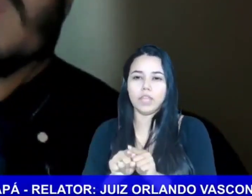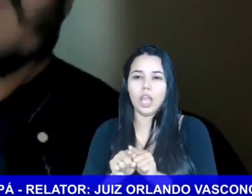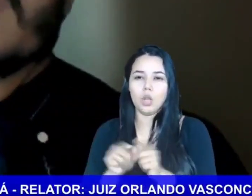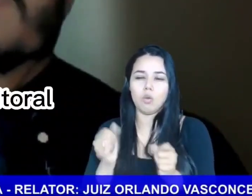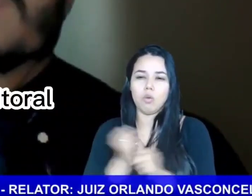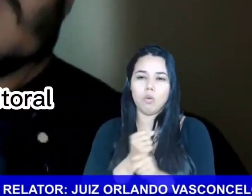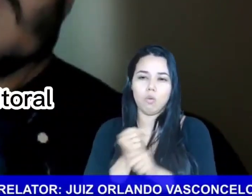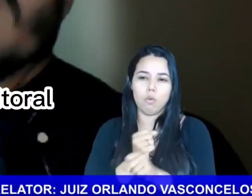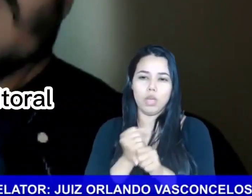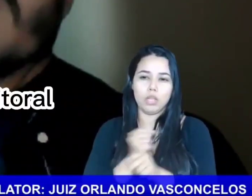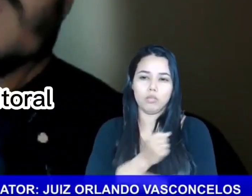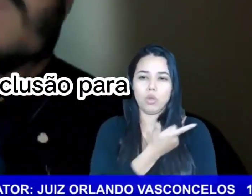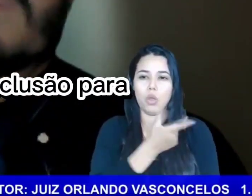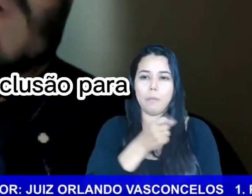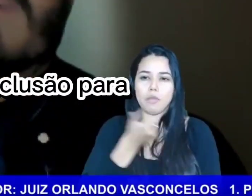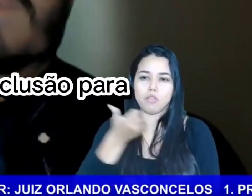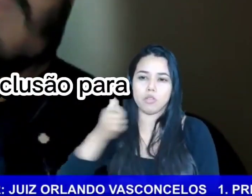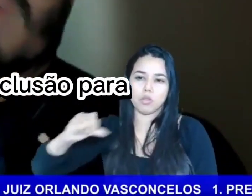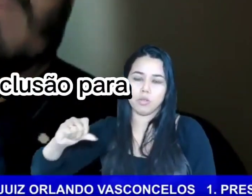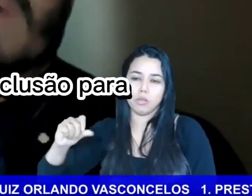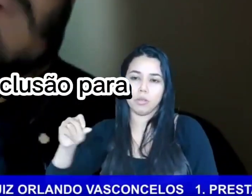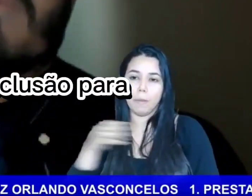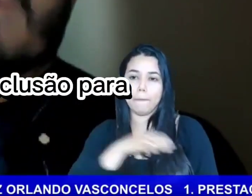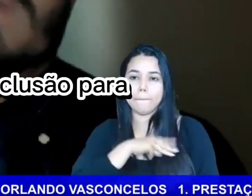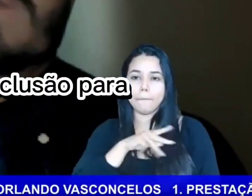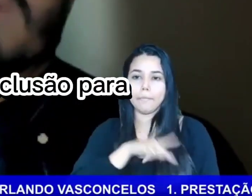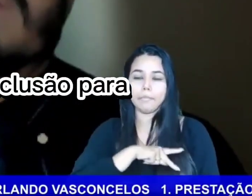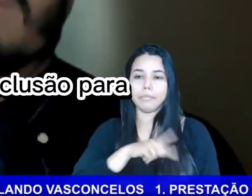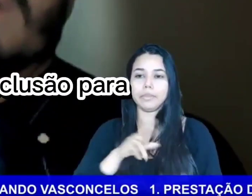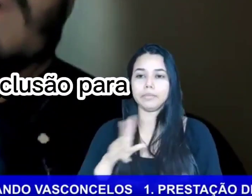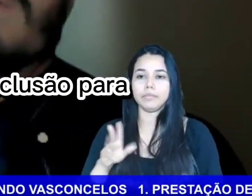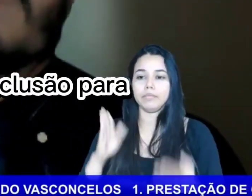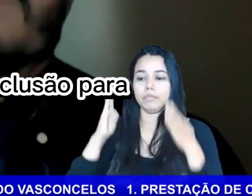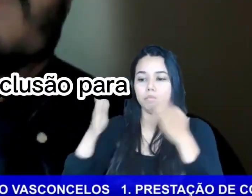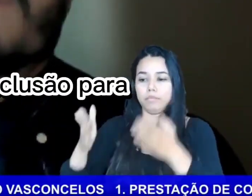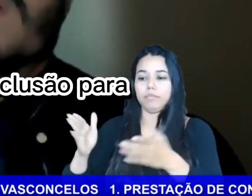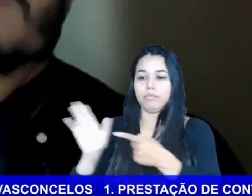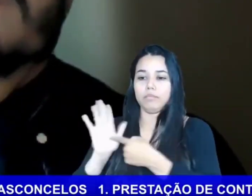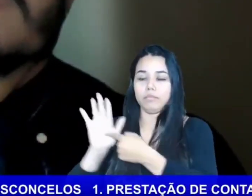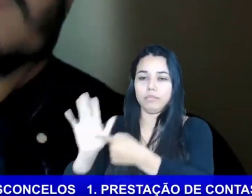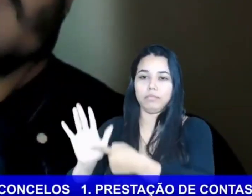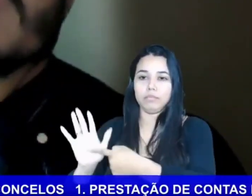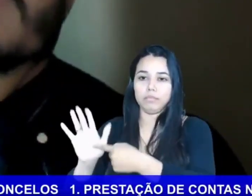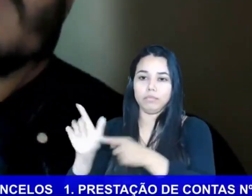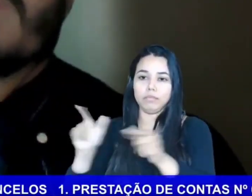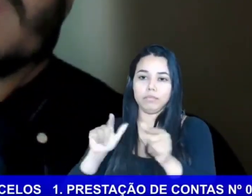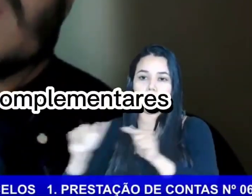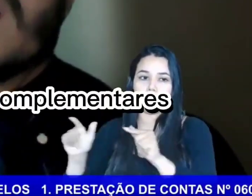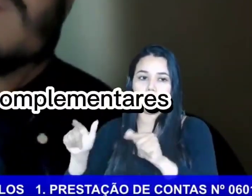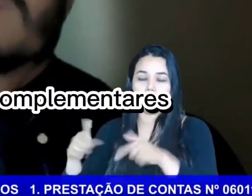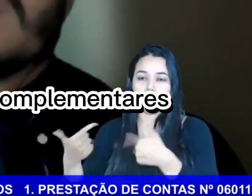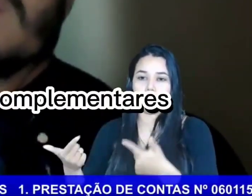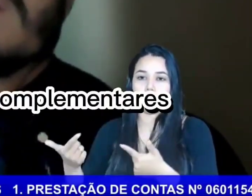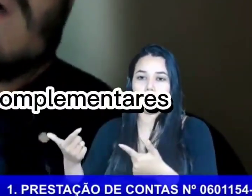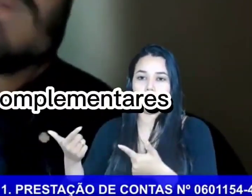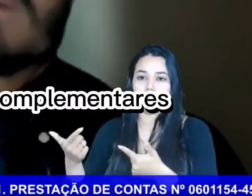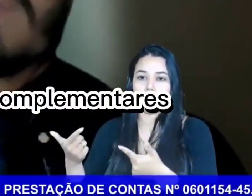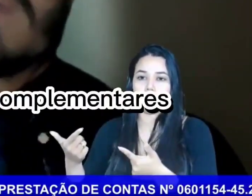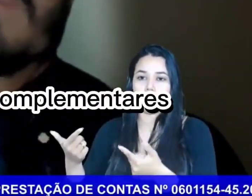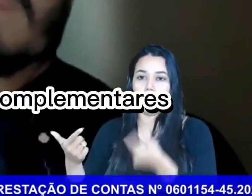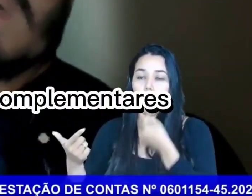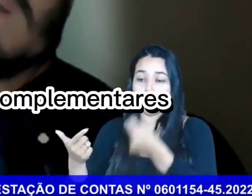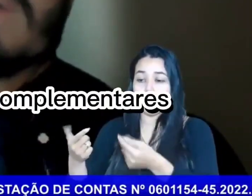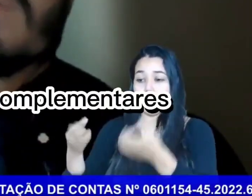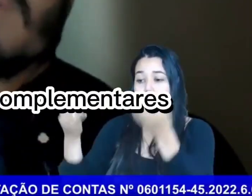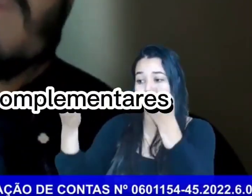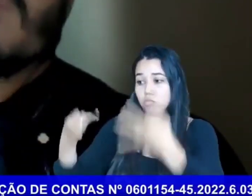23.607/2019. O Ministério Público Eleitoral destacou a ocorrência de preclusão para fornecimento de justificativas e